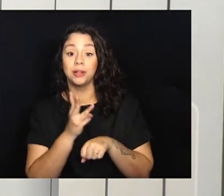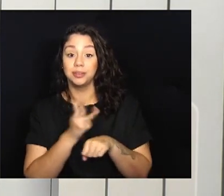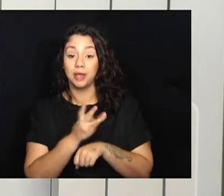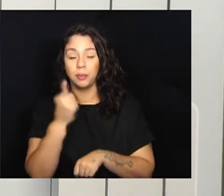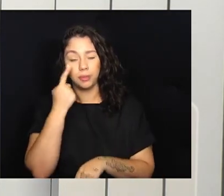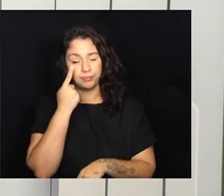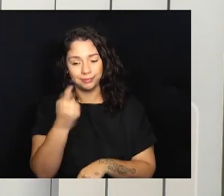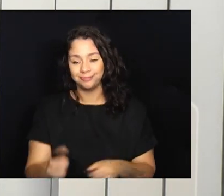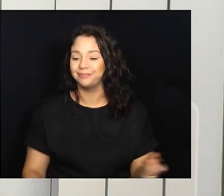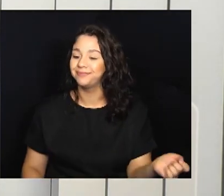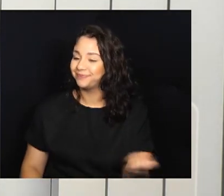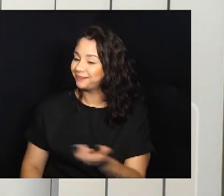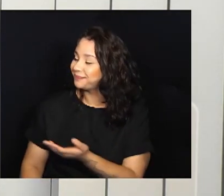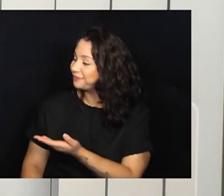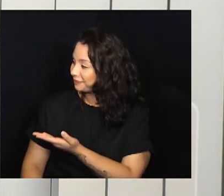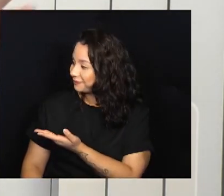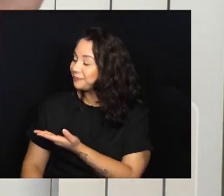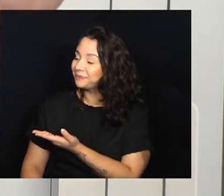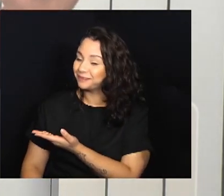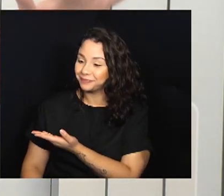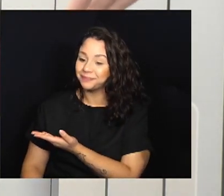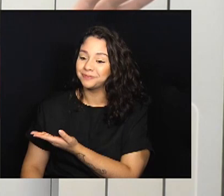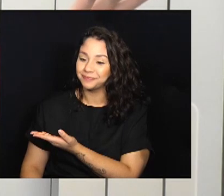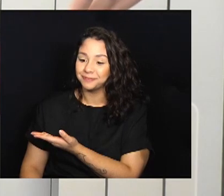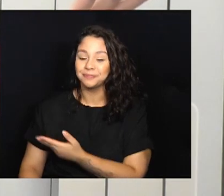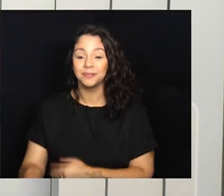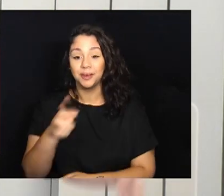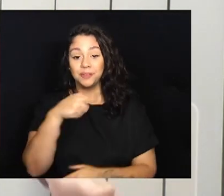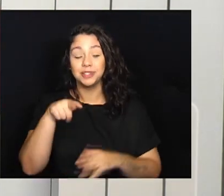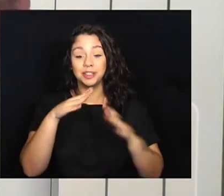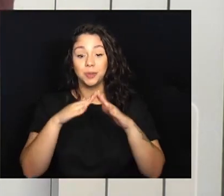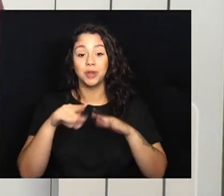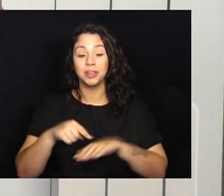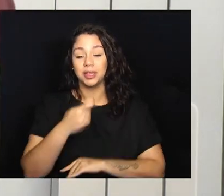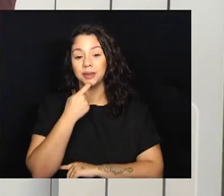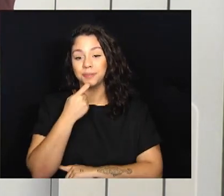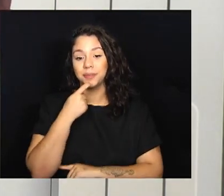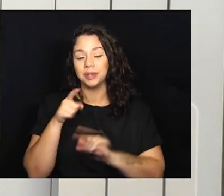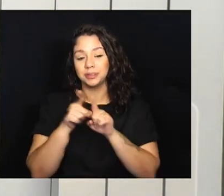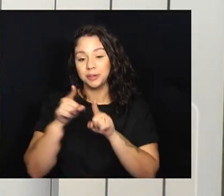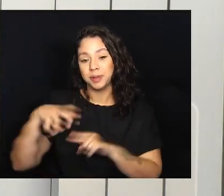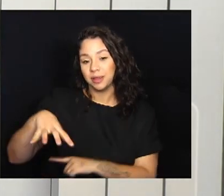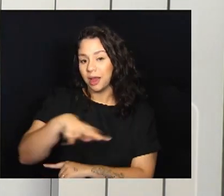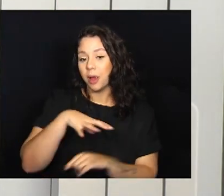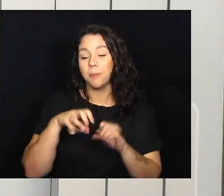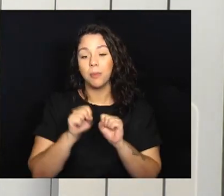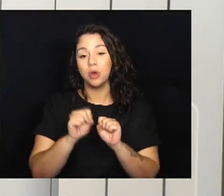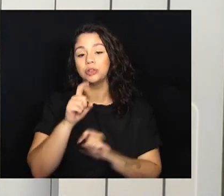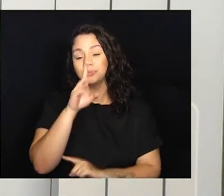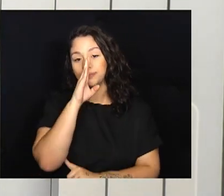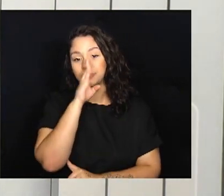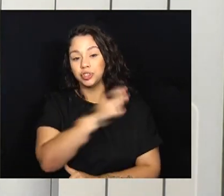número 19 é o nosso DDD, para você que é de Campinas e região, pode ir direto no